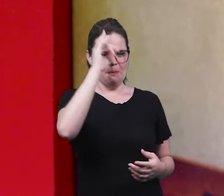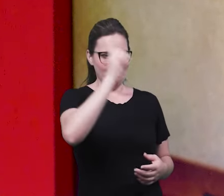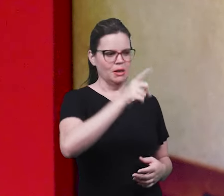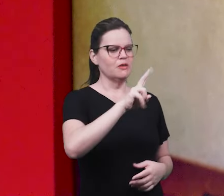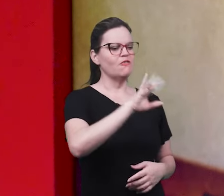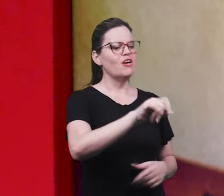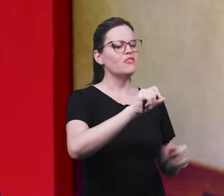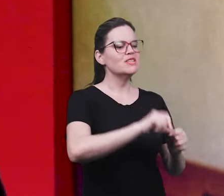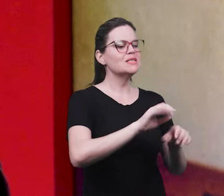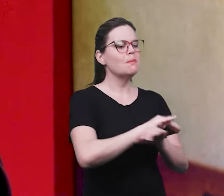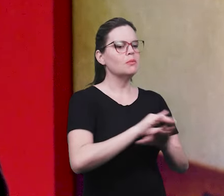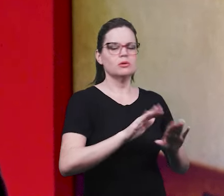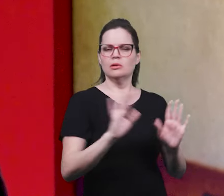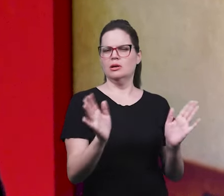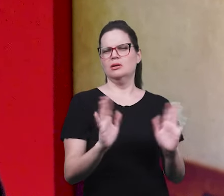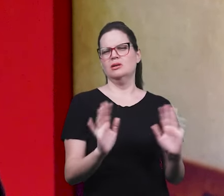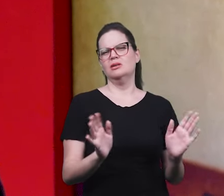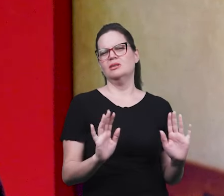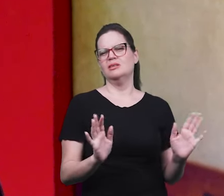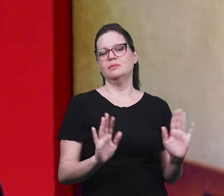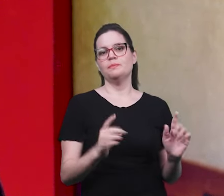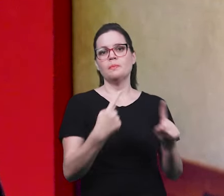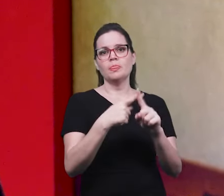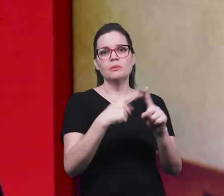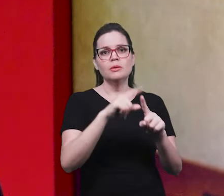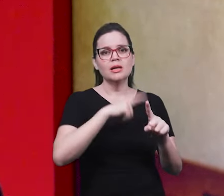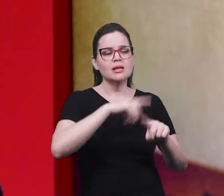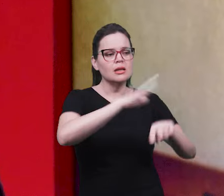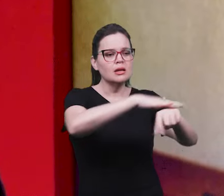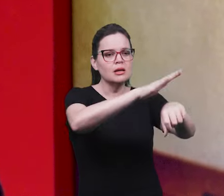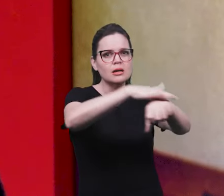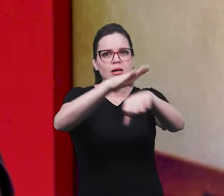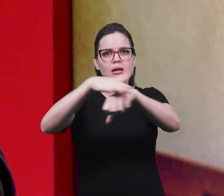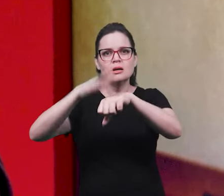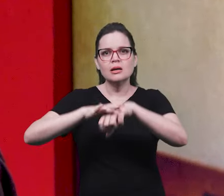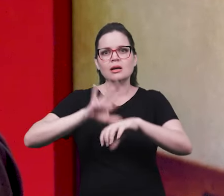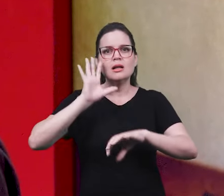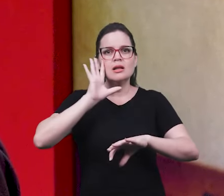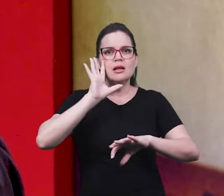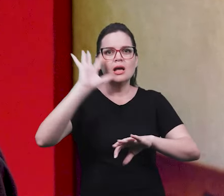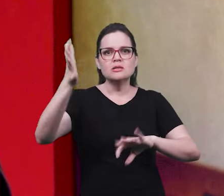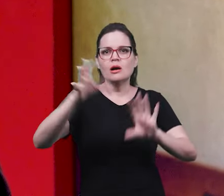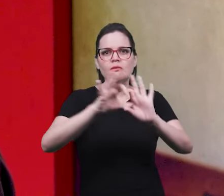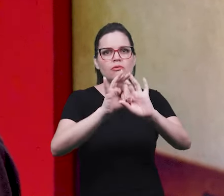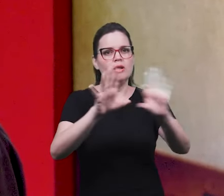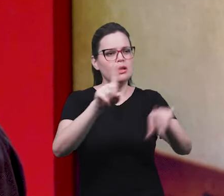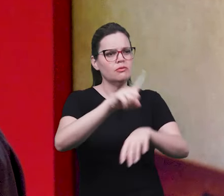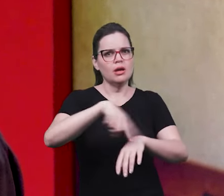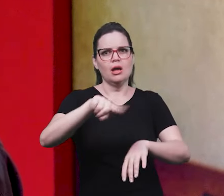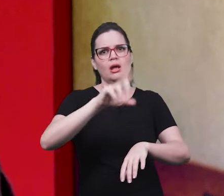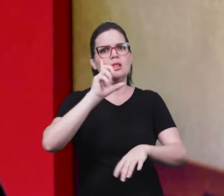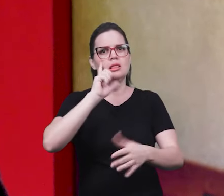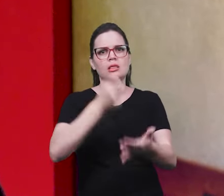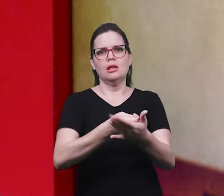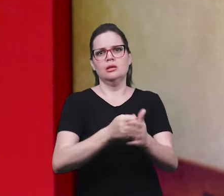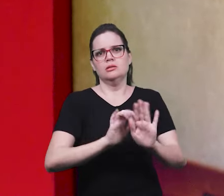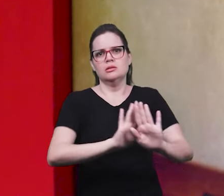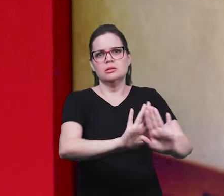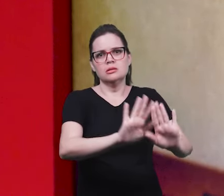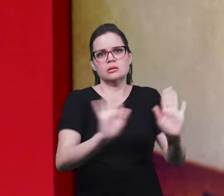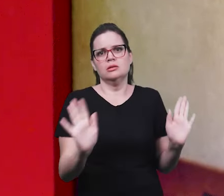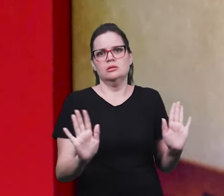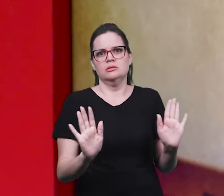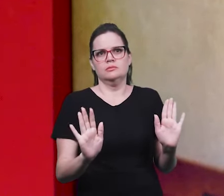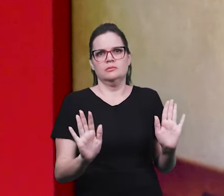Senhor ele deixa, porque existe o livre-arbítrio do homem decidir. É o homem ter árbitro de si mesmo, ele decide. Ah, mas Deus